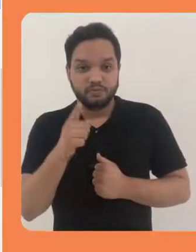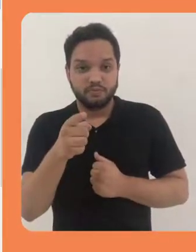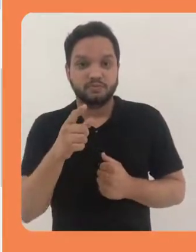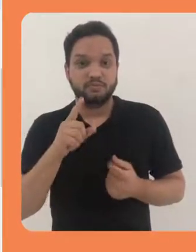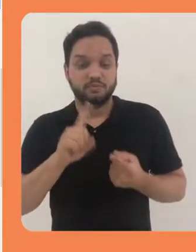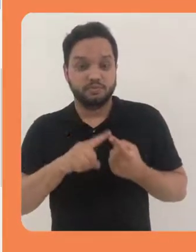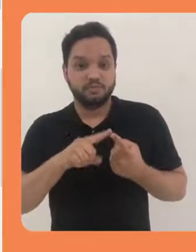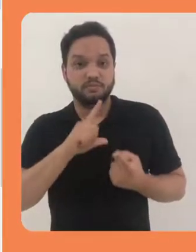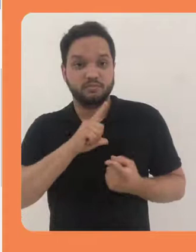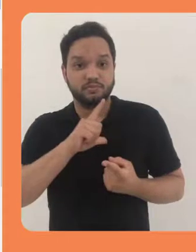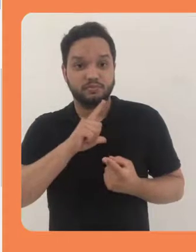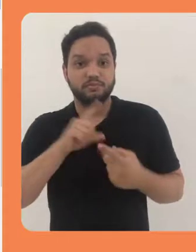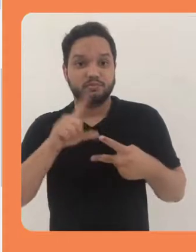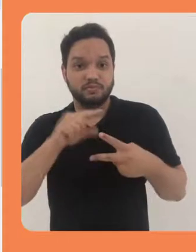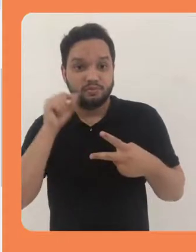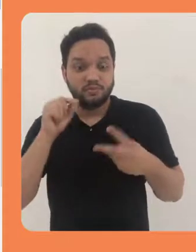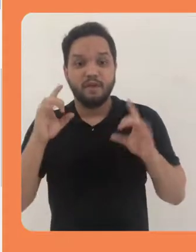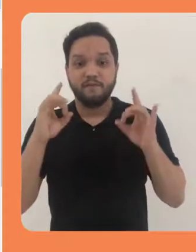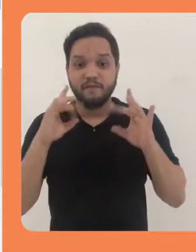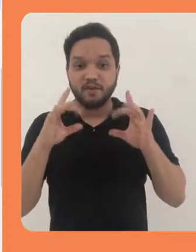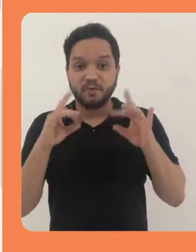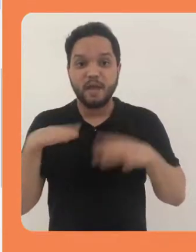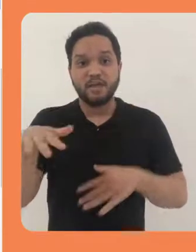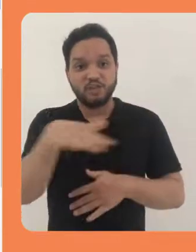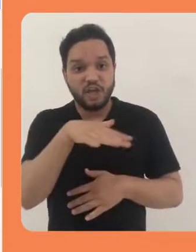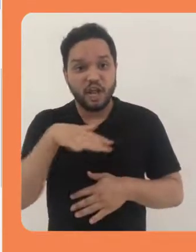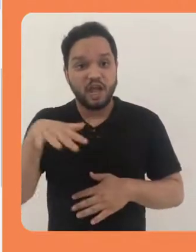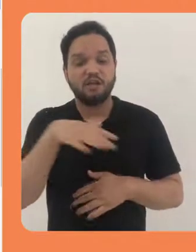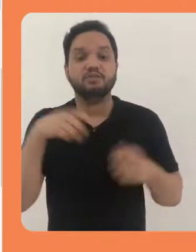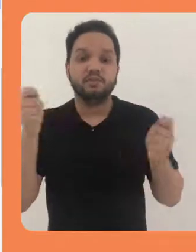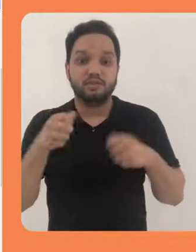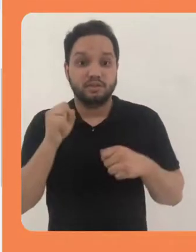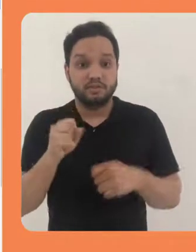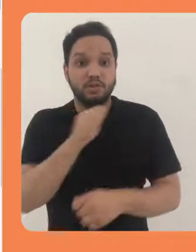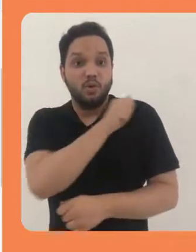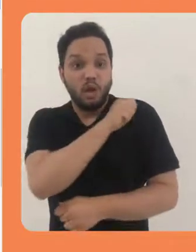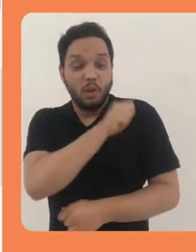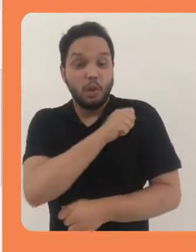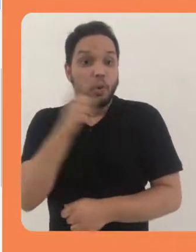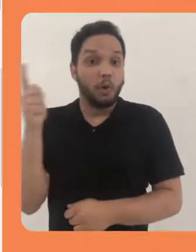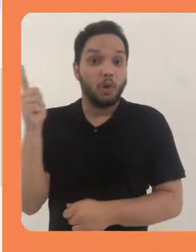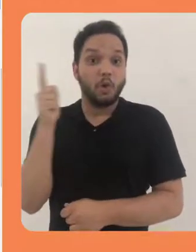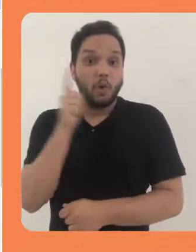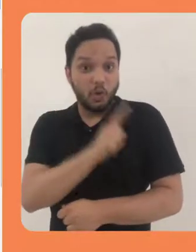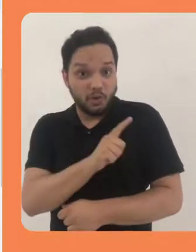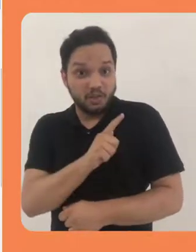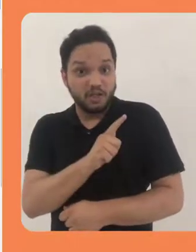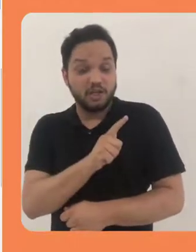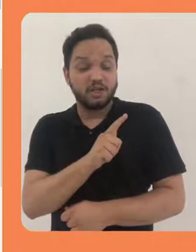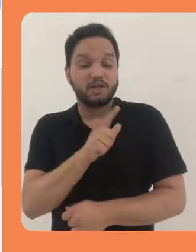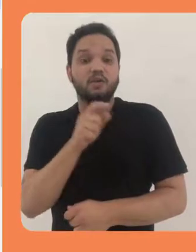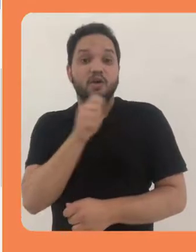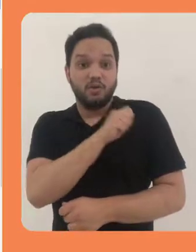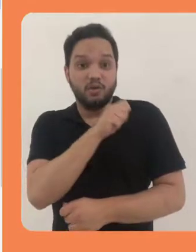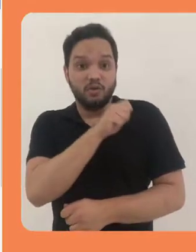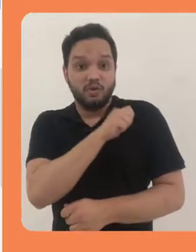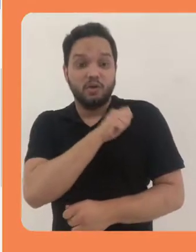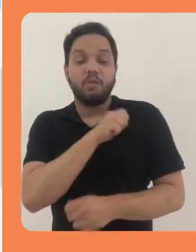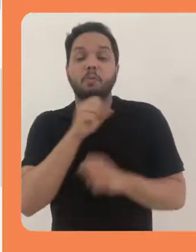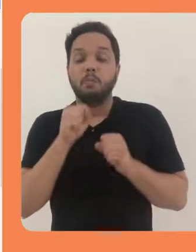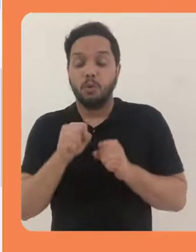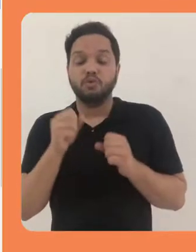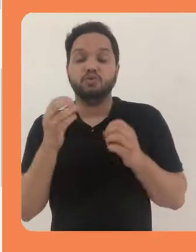vejamos como aparece essas opções para gente você também tem a opção de dar um feedback Geral